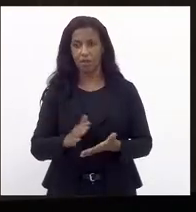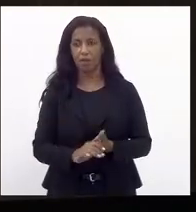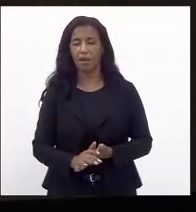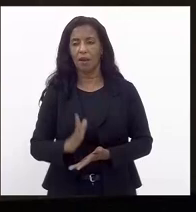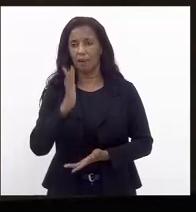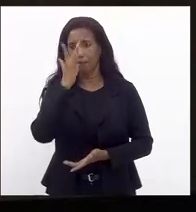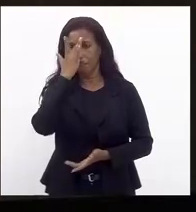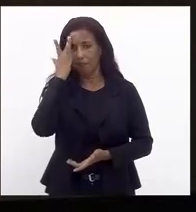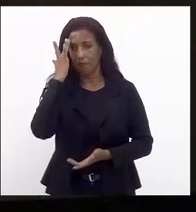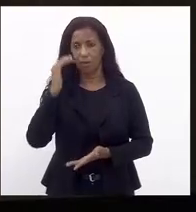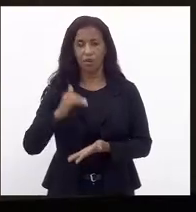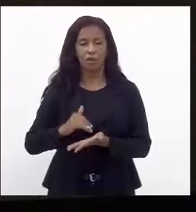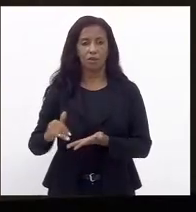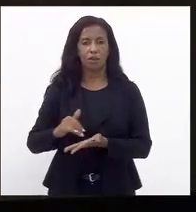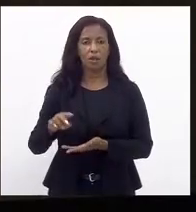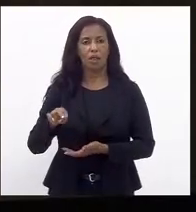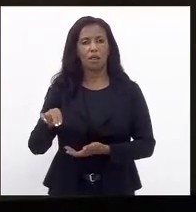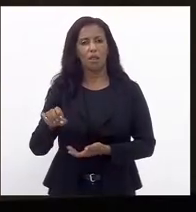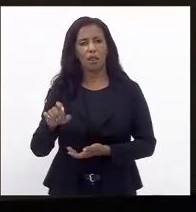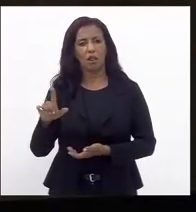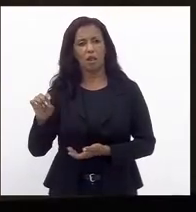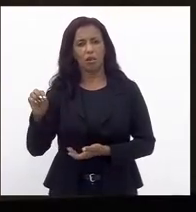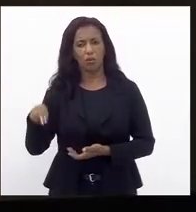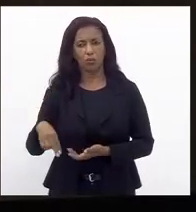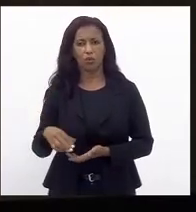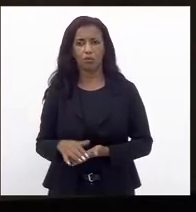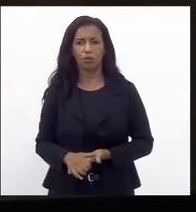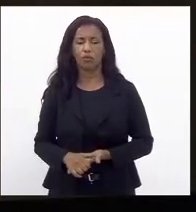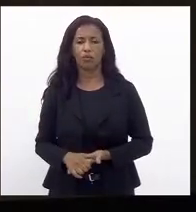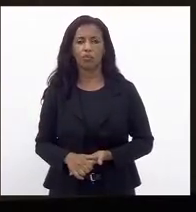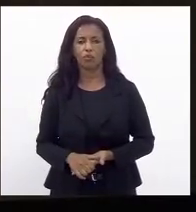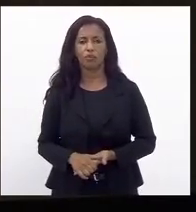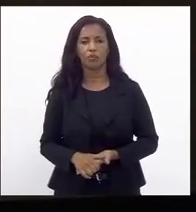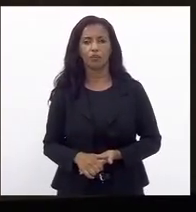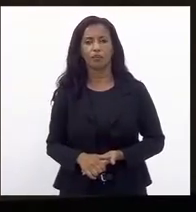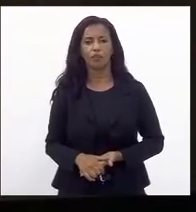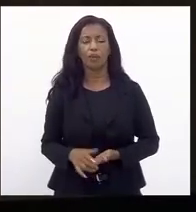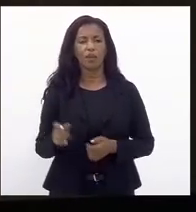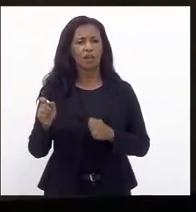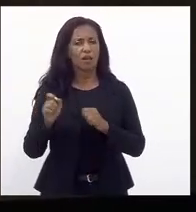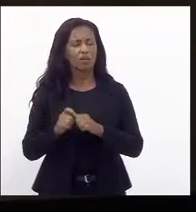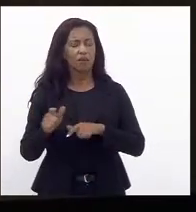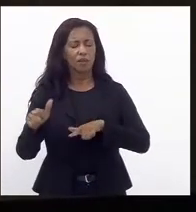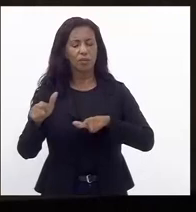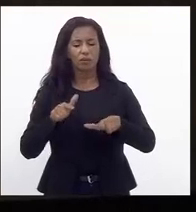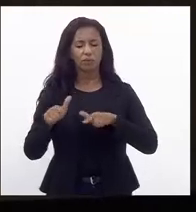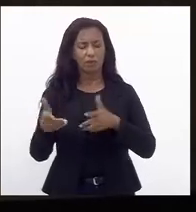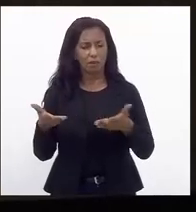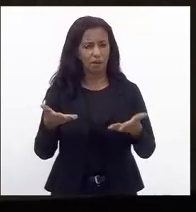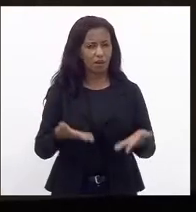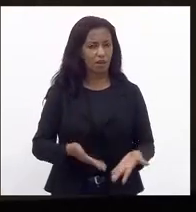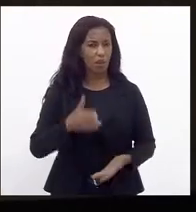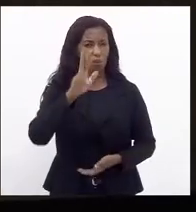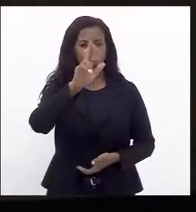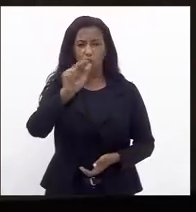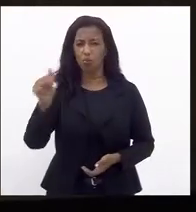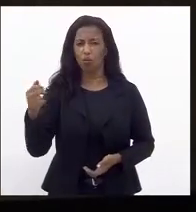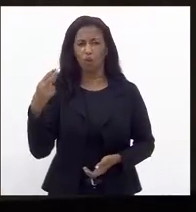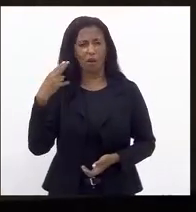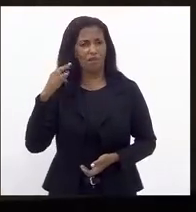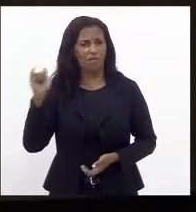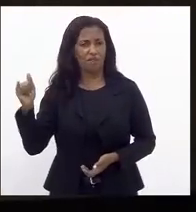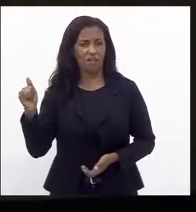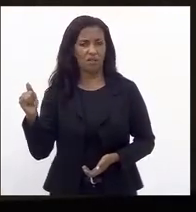presidente a pessoa do secretário Nelson Rocha o que fez um trabalho nesta casa que eu nunca vi um